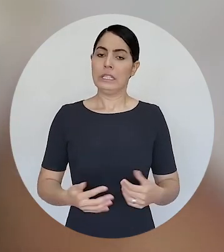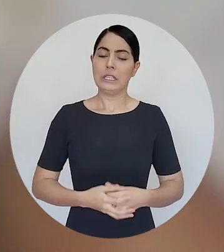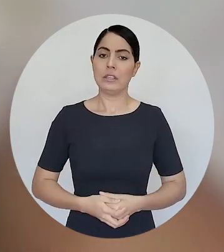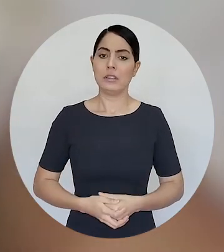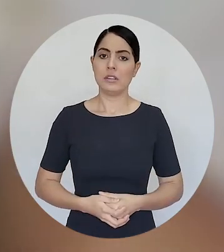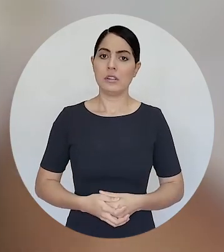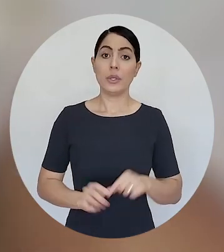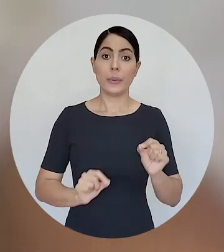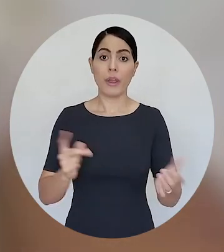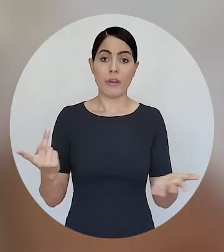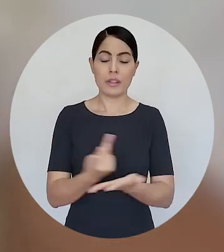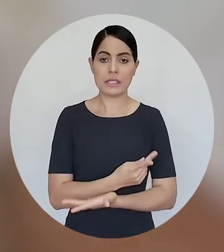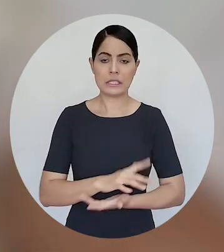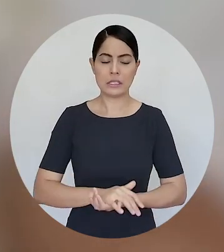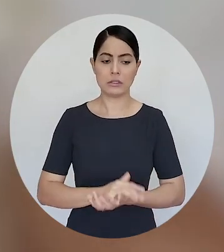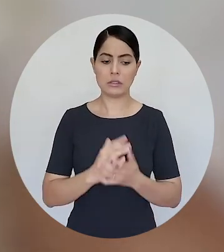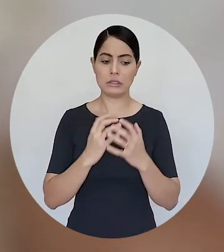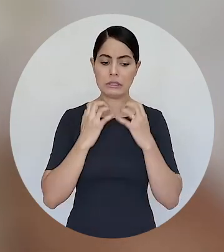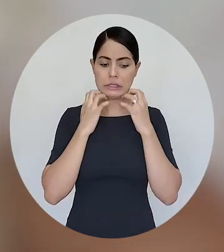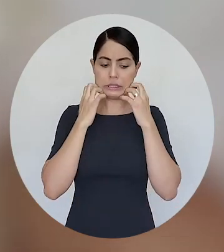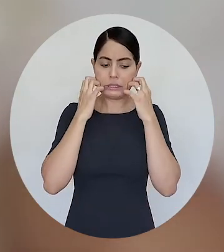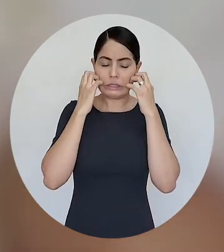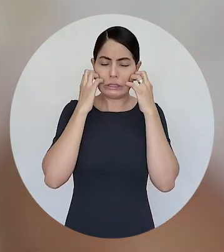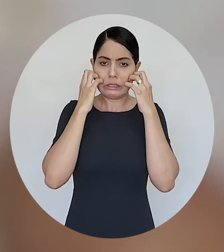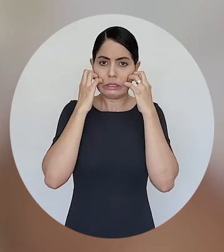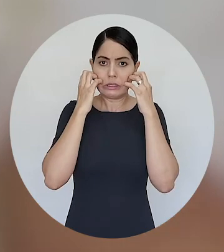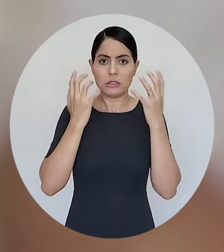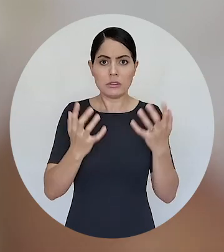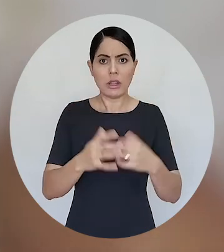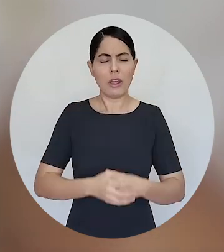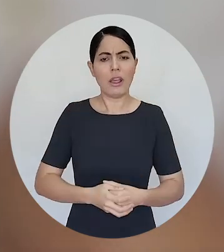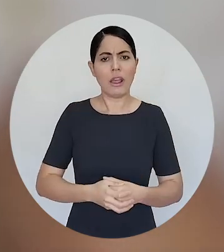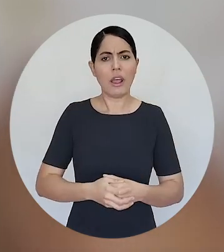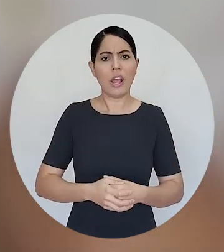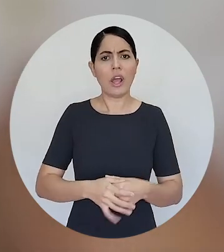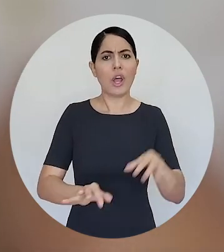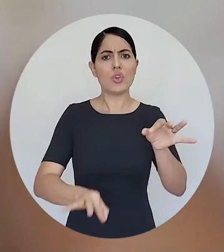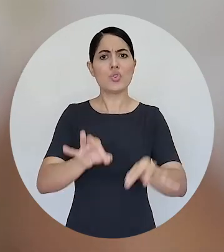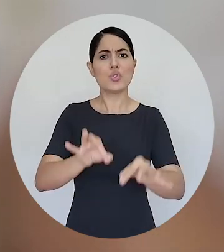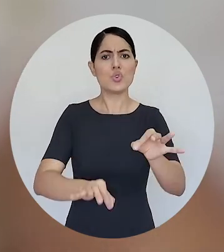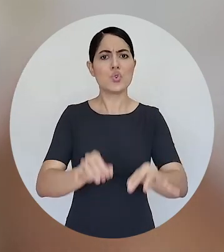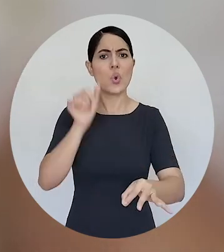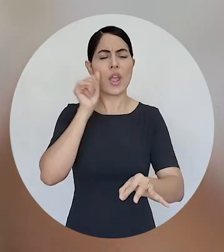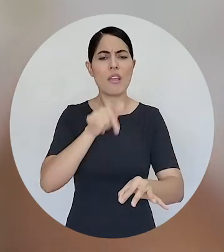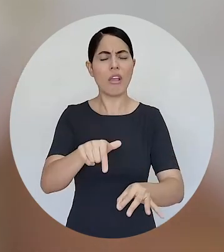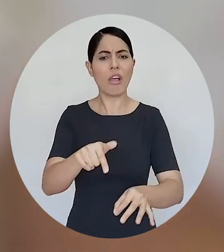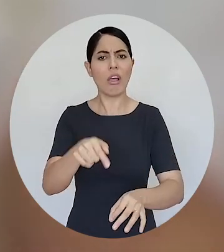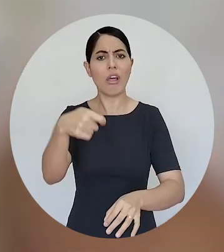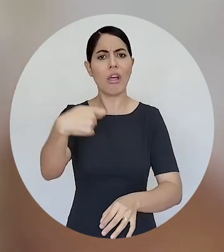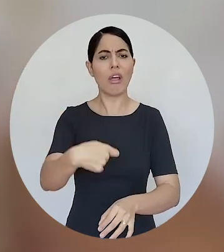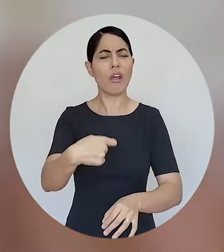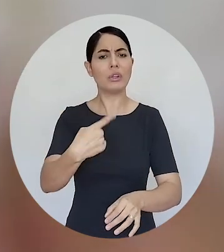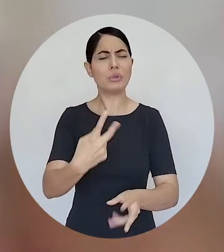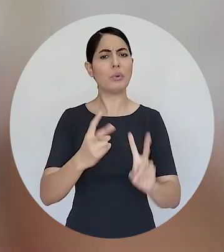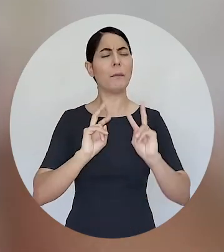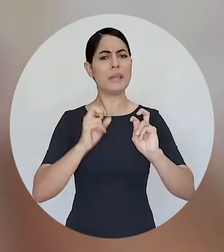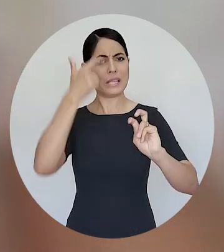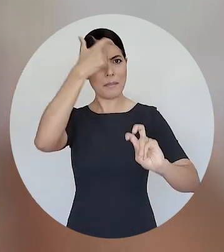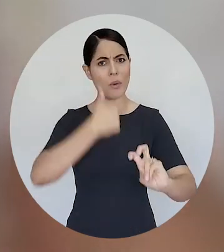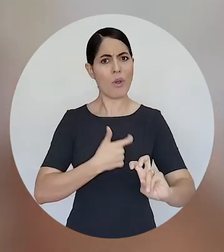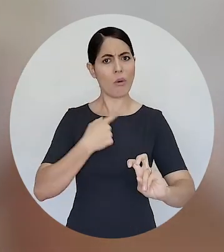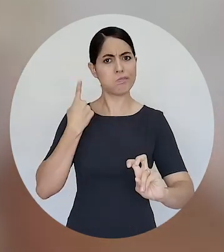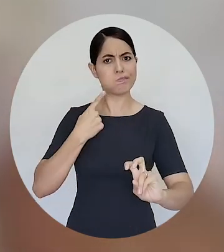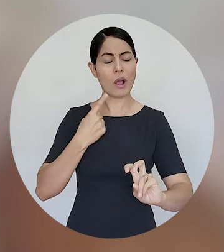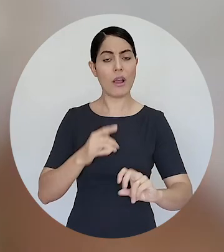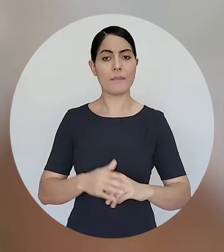E assim, com todo o constrangimento que estava naquele momento, ela não conseguiu perceber que eu era advogada